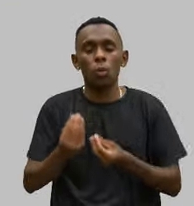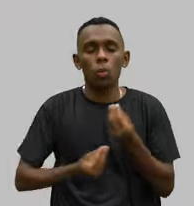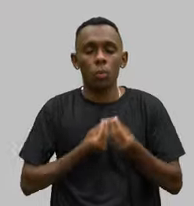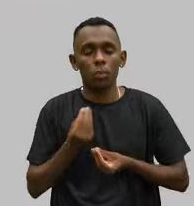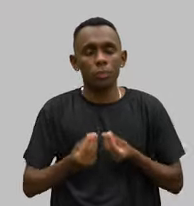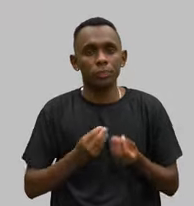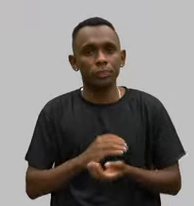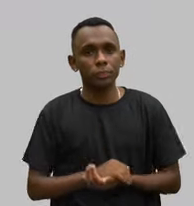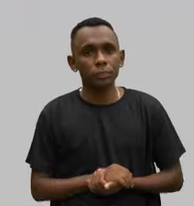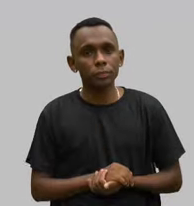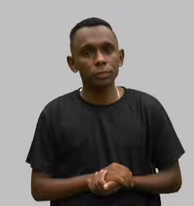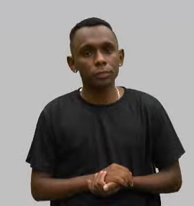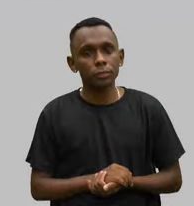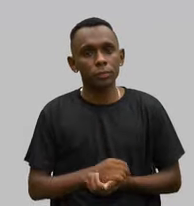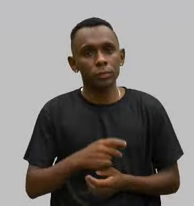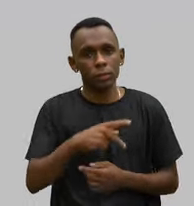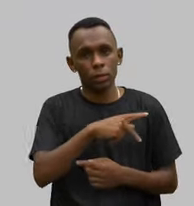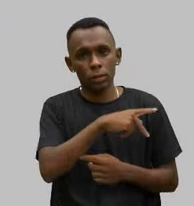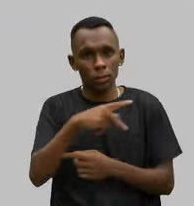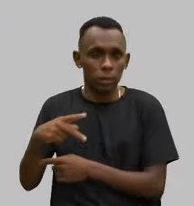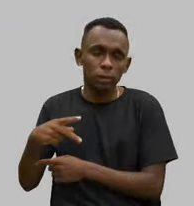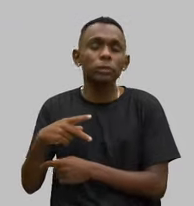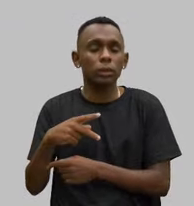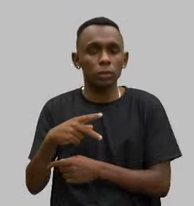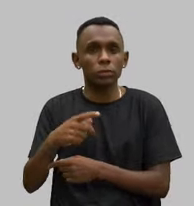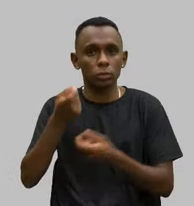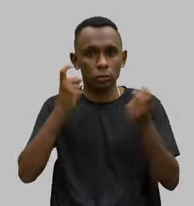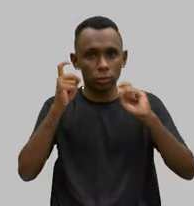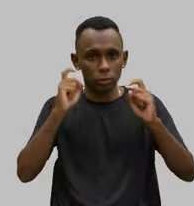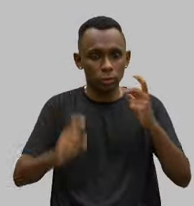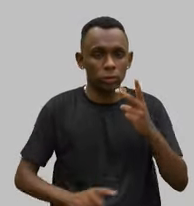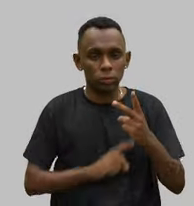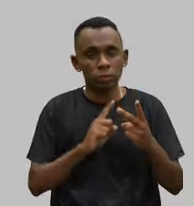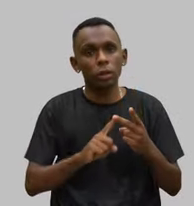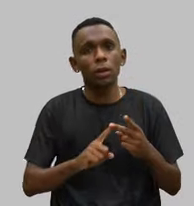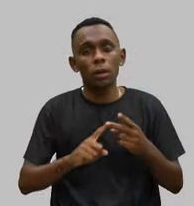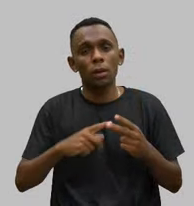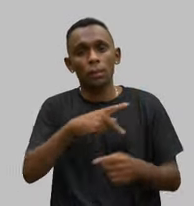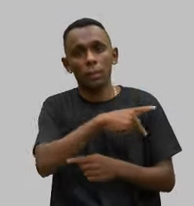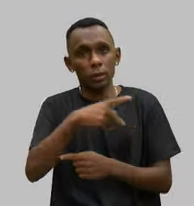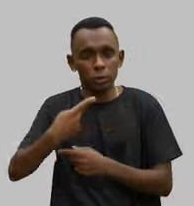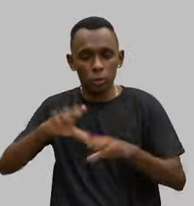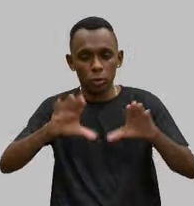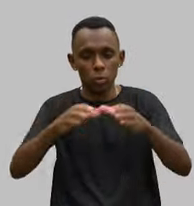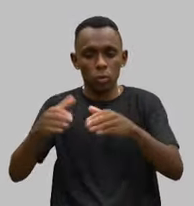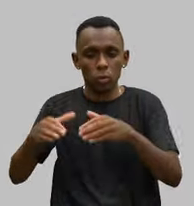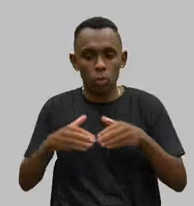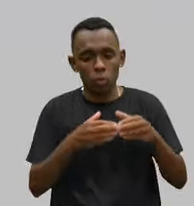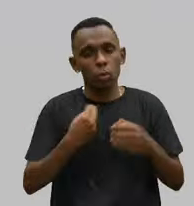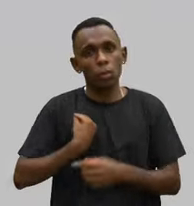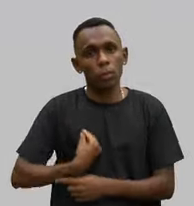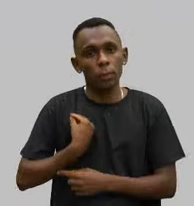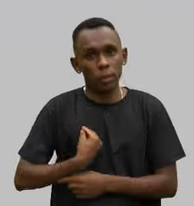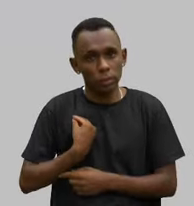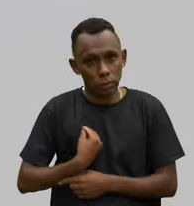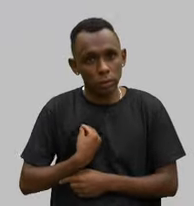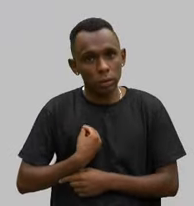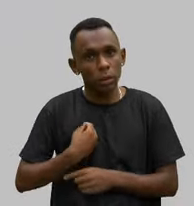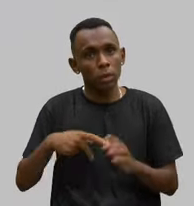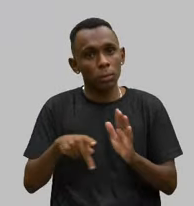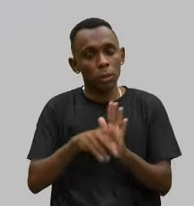ordem presidente da reunião presidentes das comissões participantes por ordem